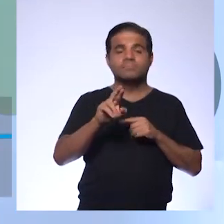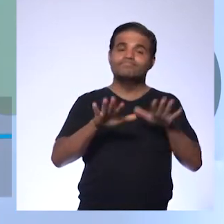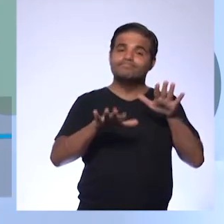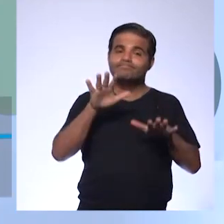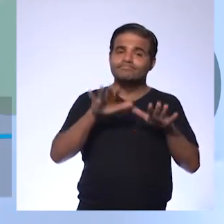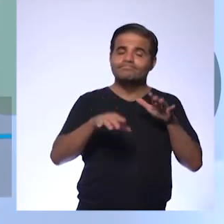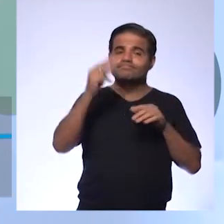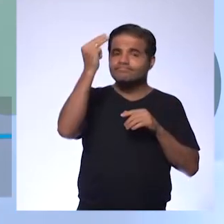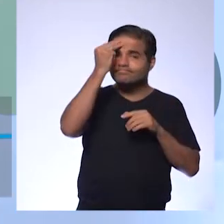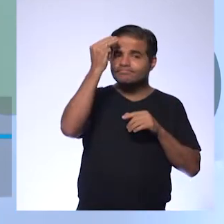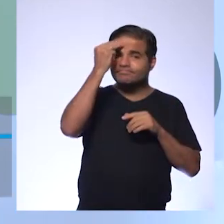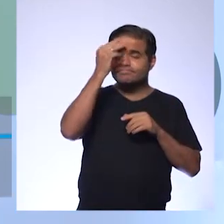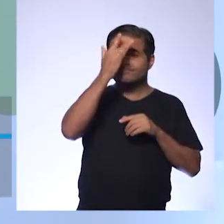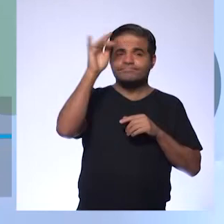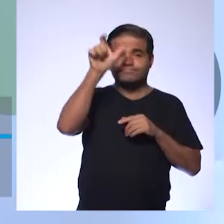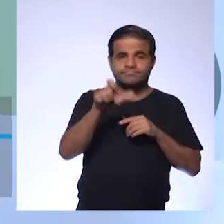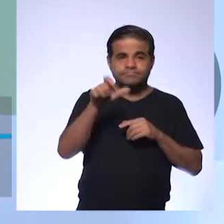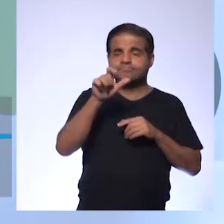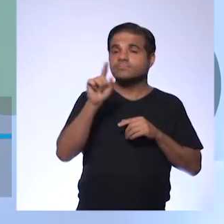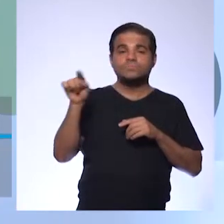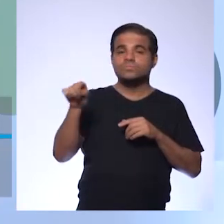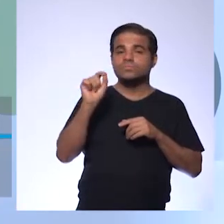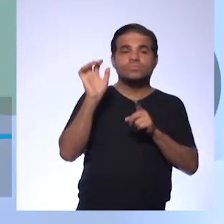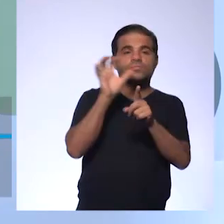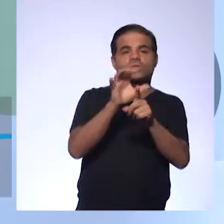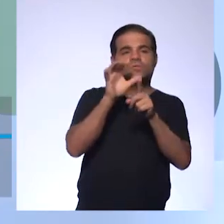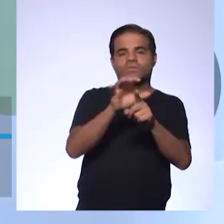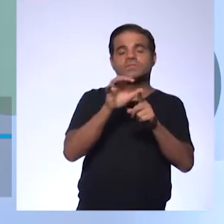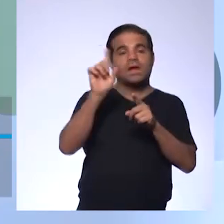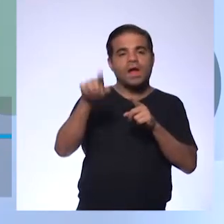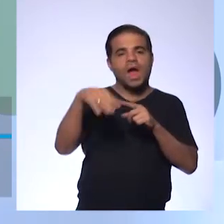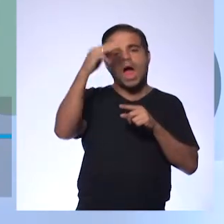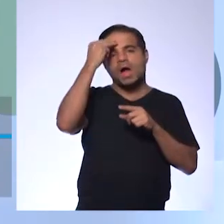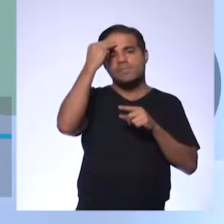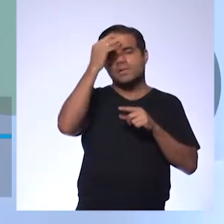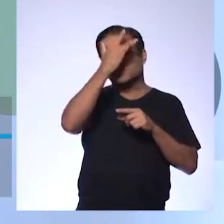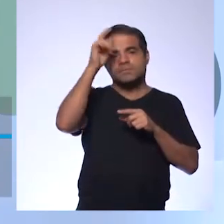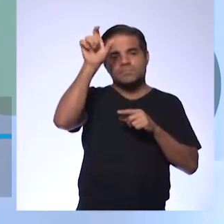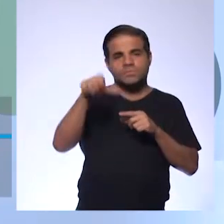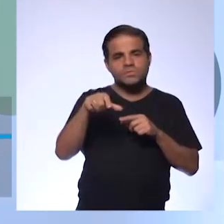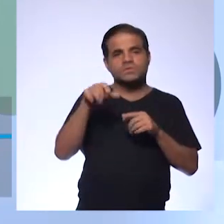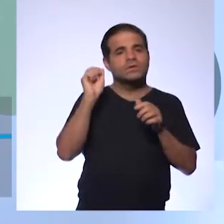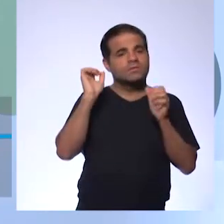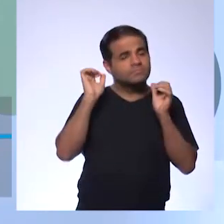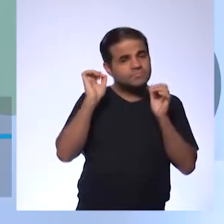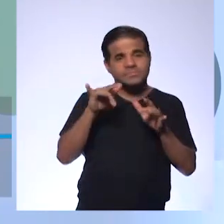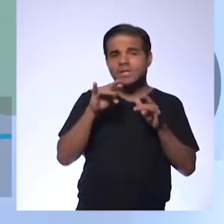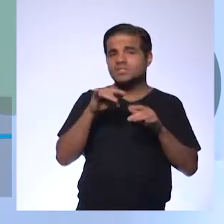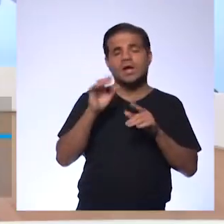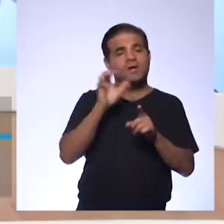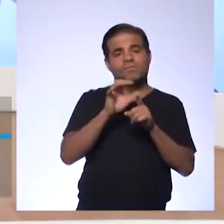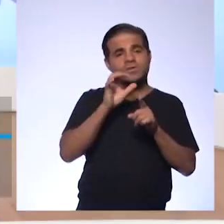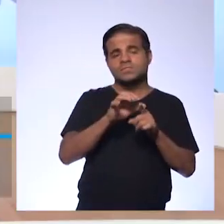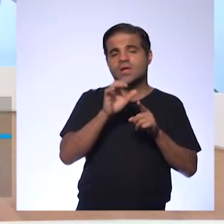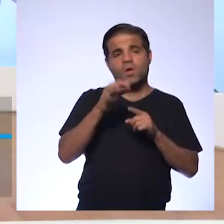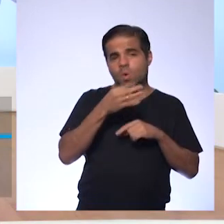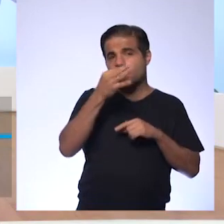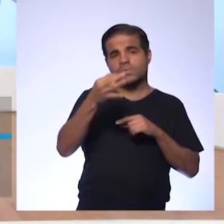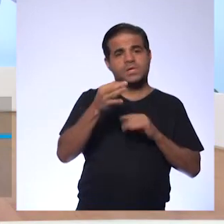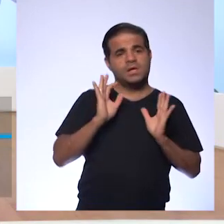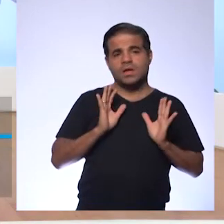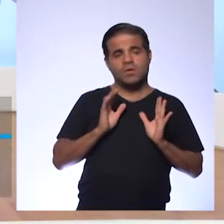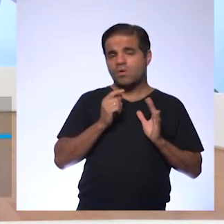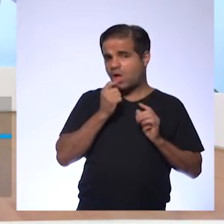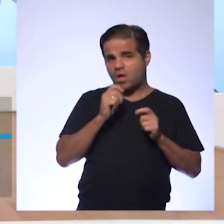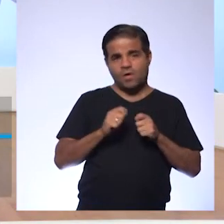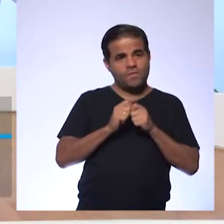da mente da pessoa. Então ele acha assim que não é aquilo que influencia, mas a mente da pessoa que vai se deixar influenciar. É uma opinião, eu acho que tem que Exato, ser claro, deixada foi o que eu falei também, agora há